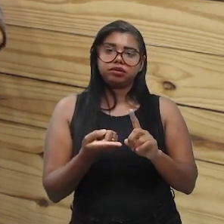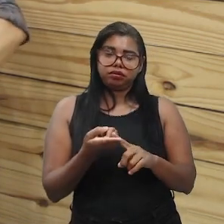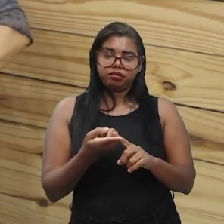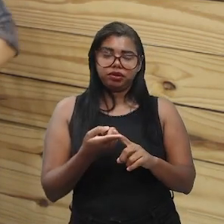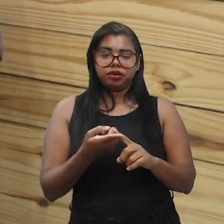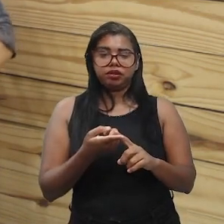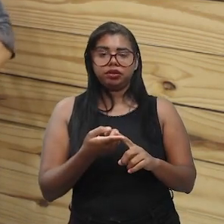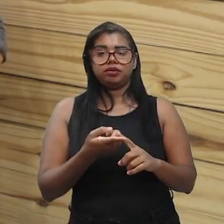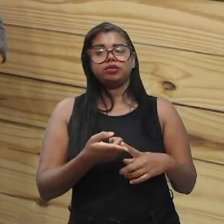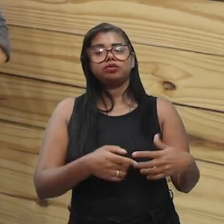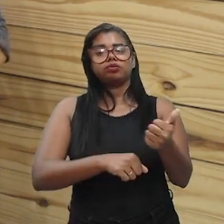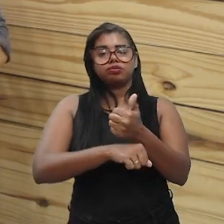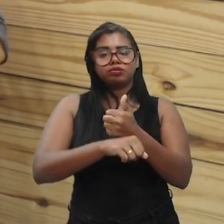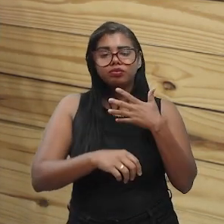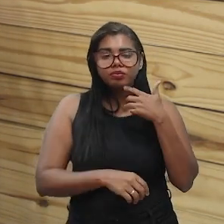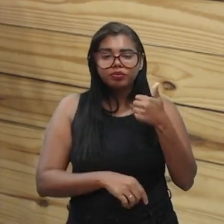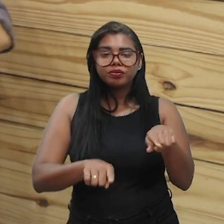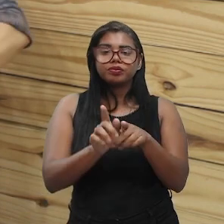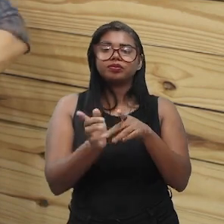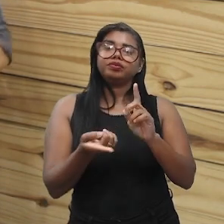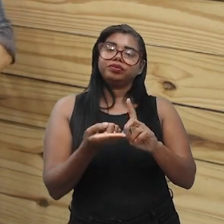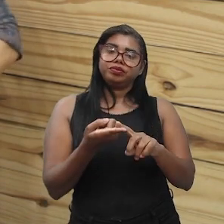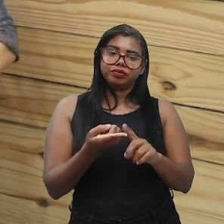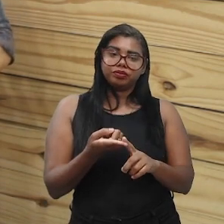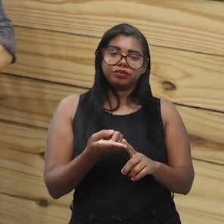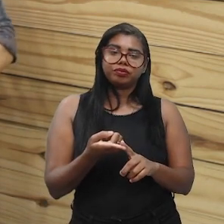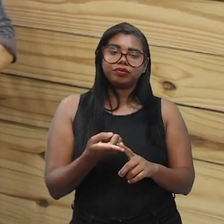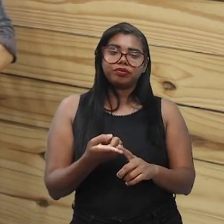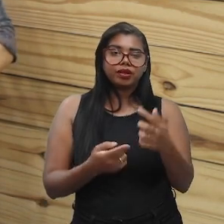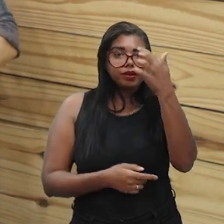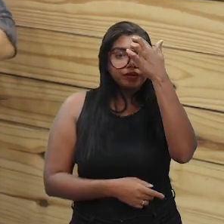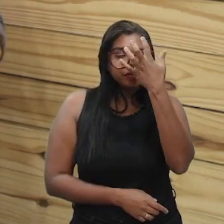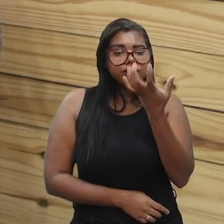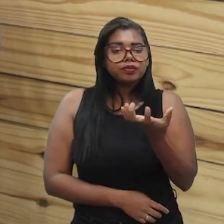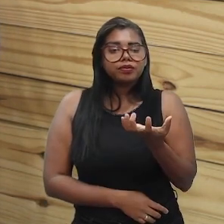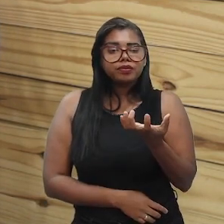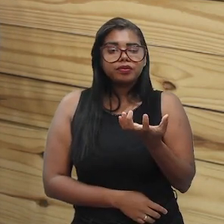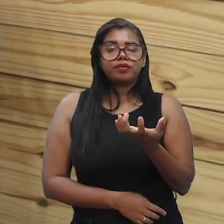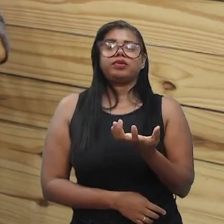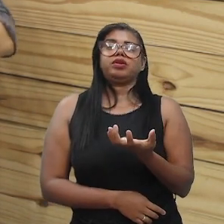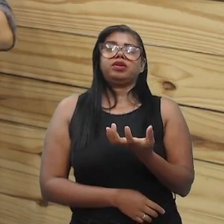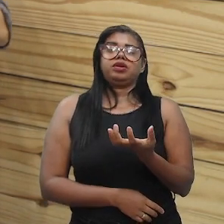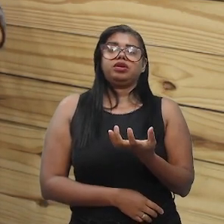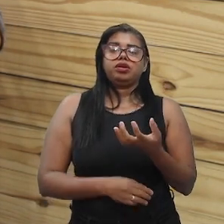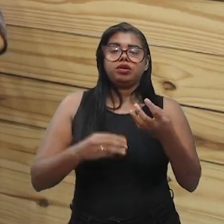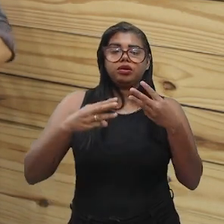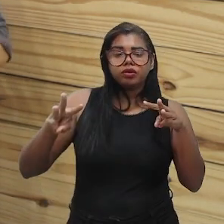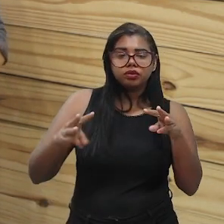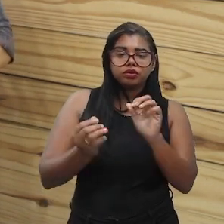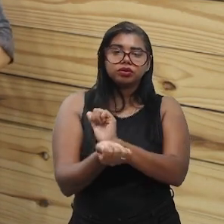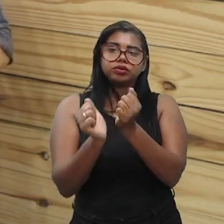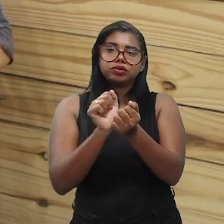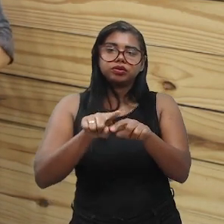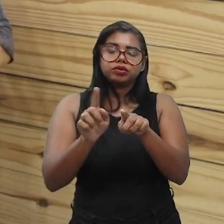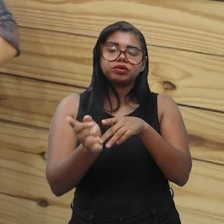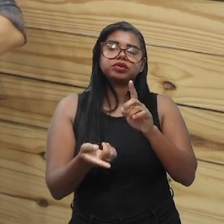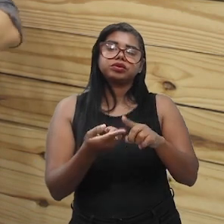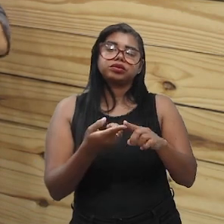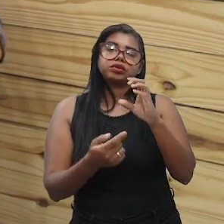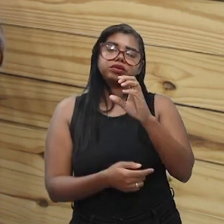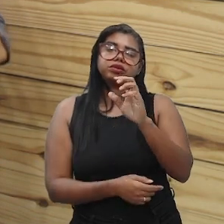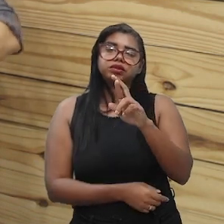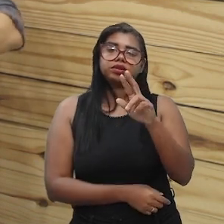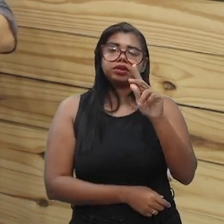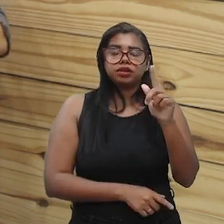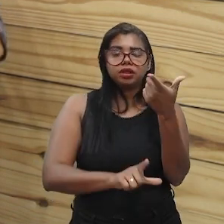consiga se aperfeiçoar nessa área. Está aí a inteligência artificial. Na área comercial, com as estratégias de CRM, na área